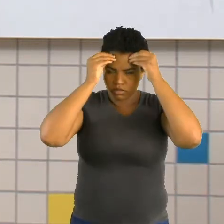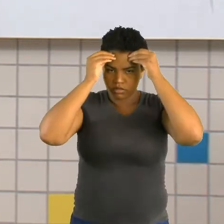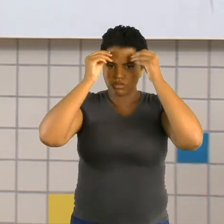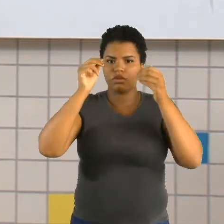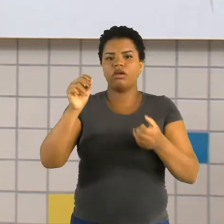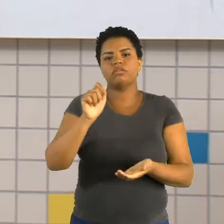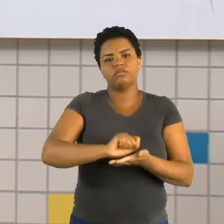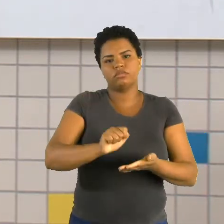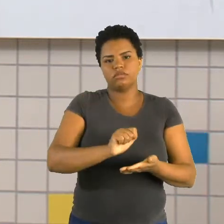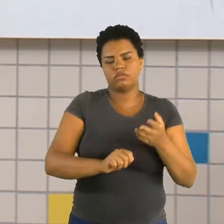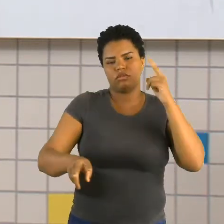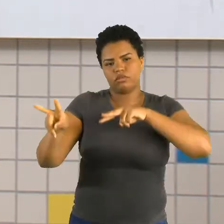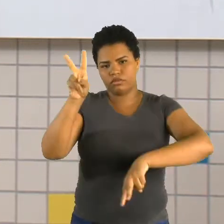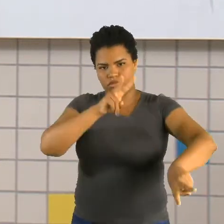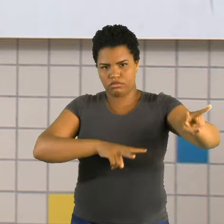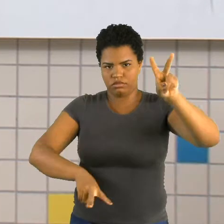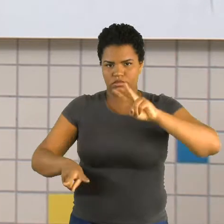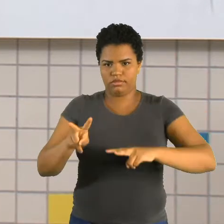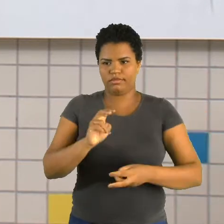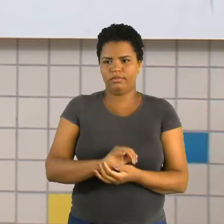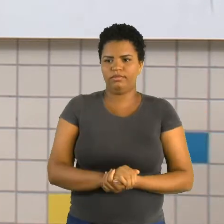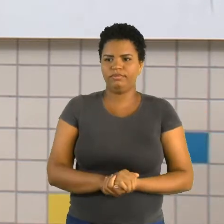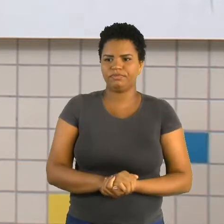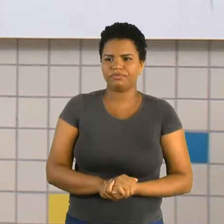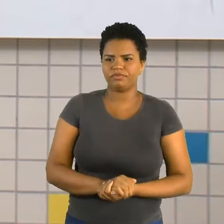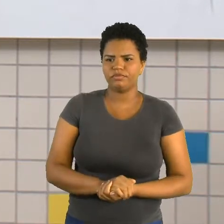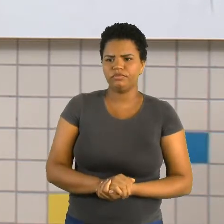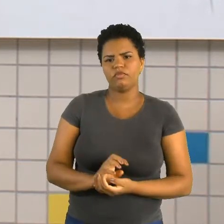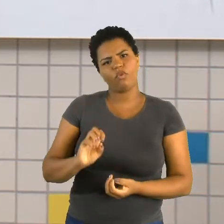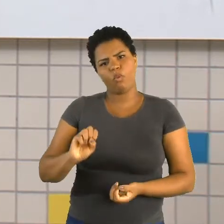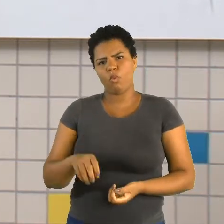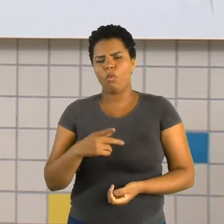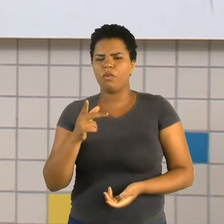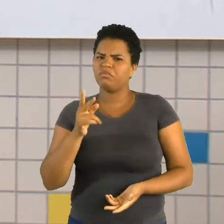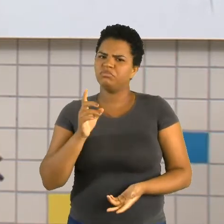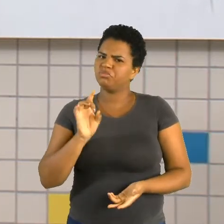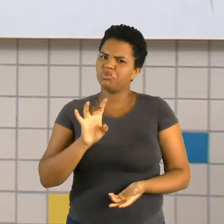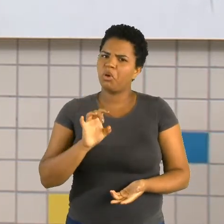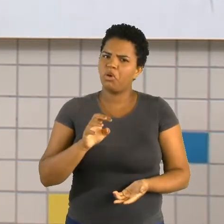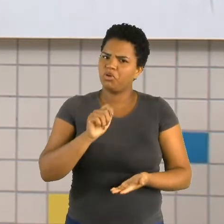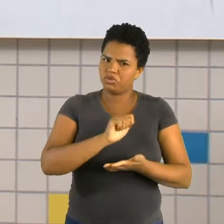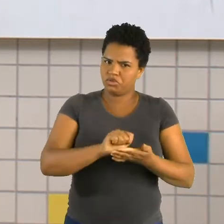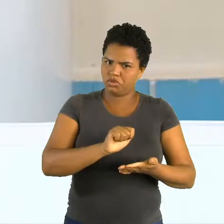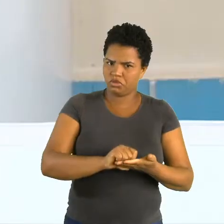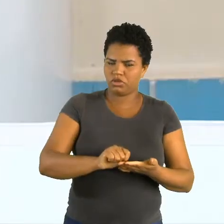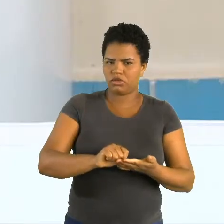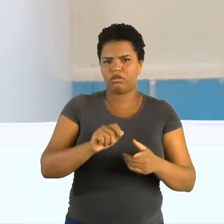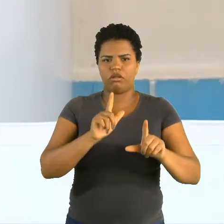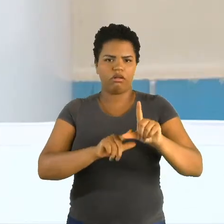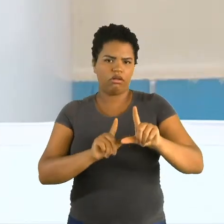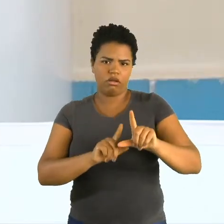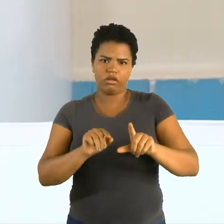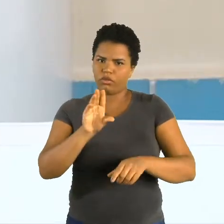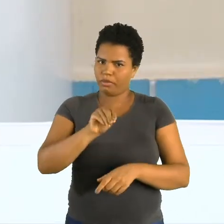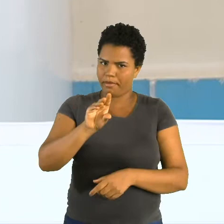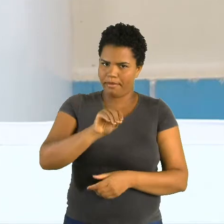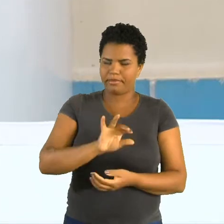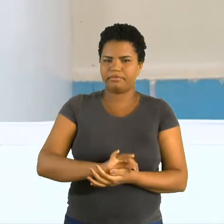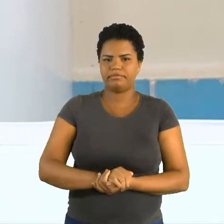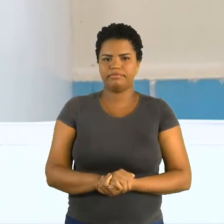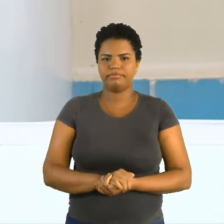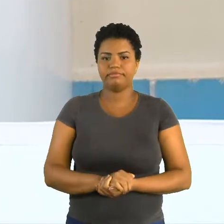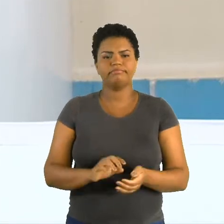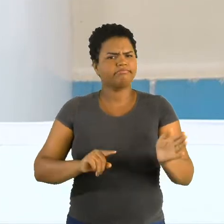Uma linguagem mista ou apenas linguagem verbal. Alguma pergunta, Fava?